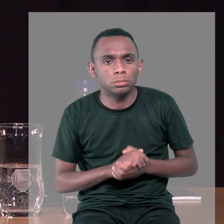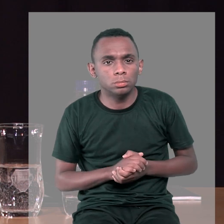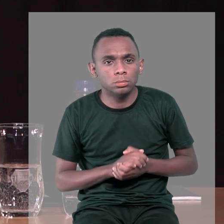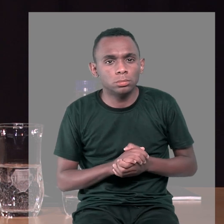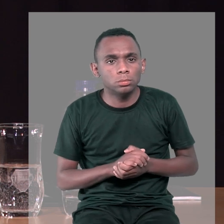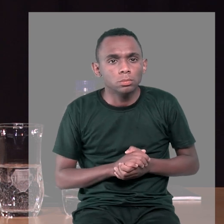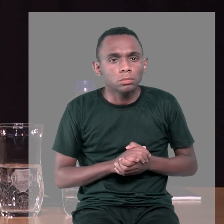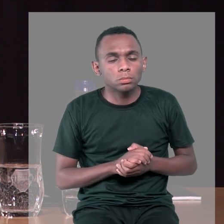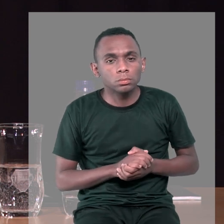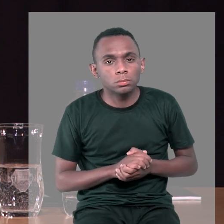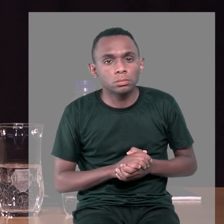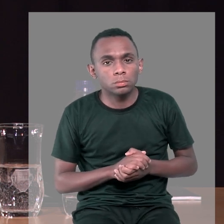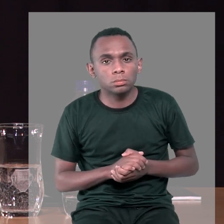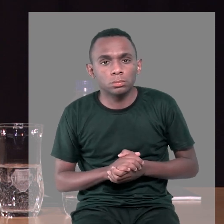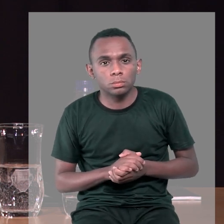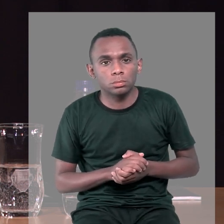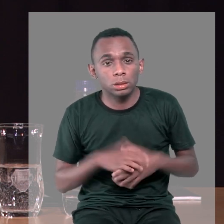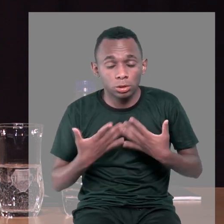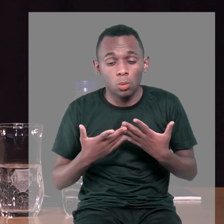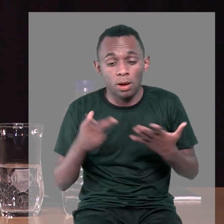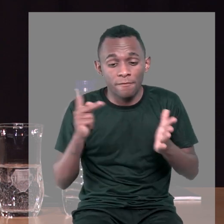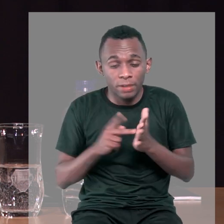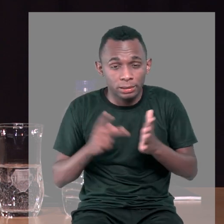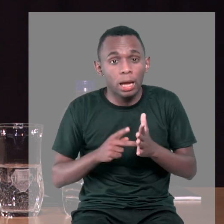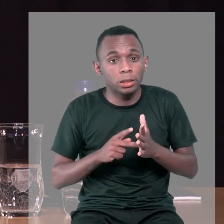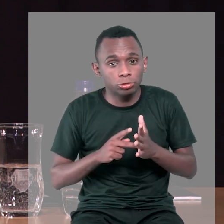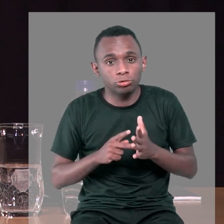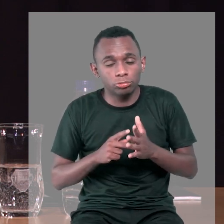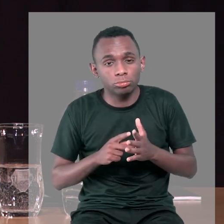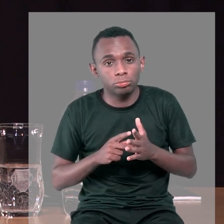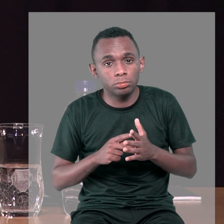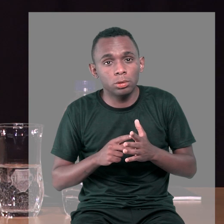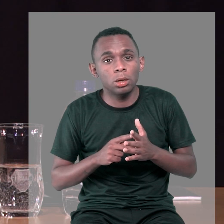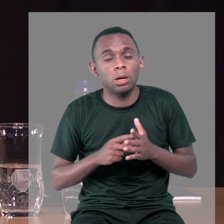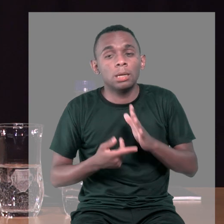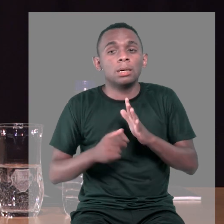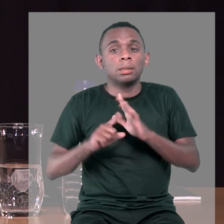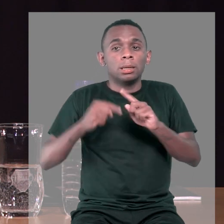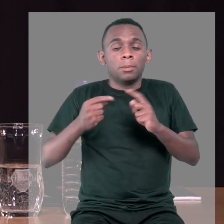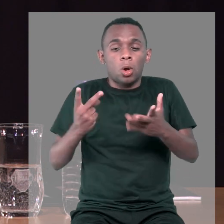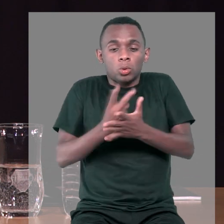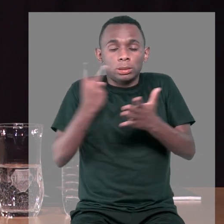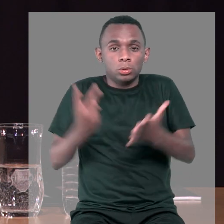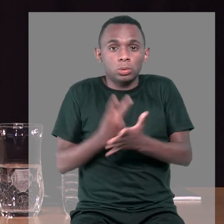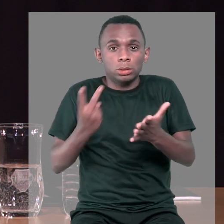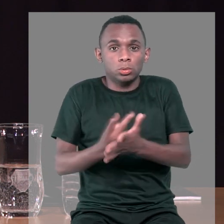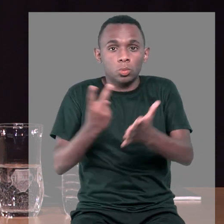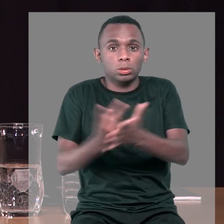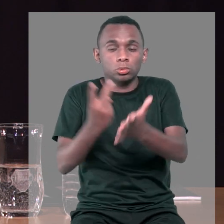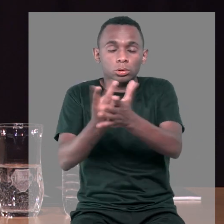são registrados. Ora, para Arendt, toda comunidade